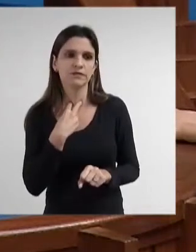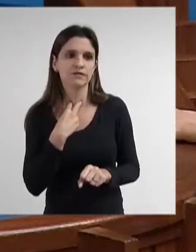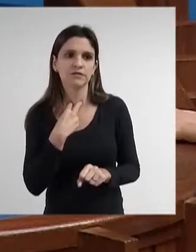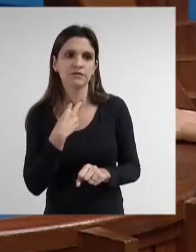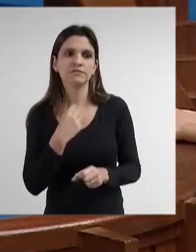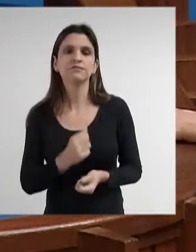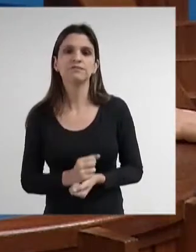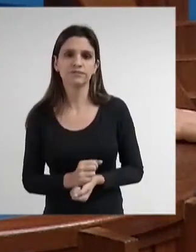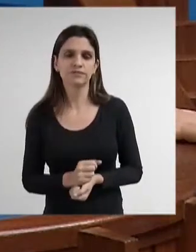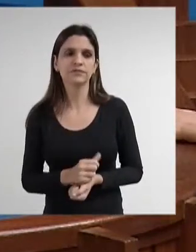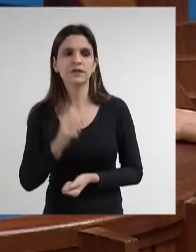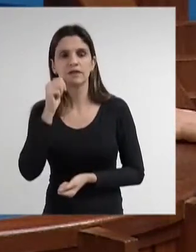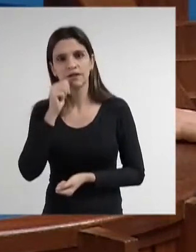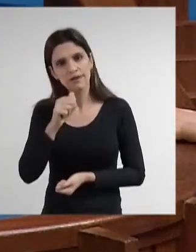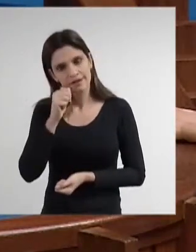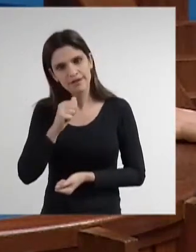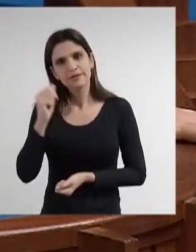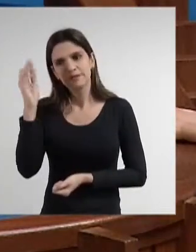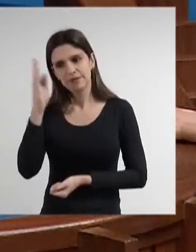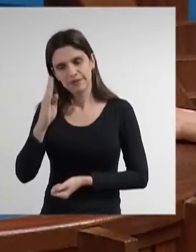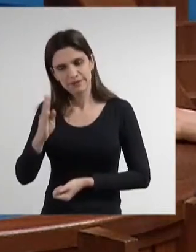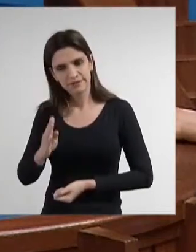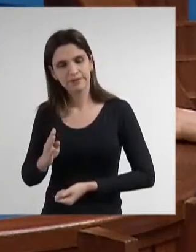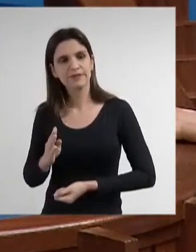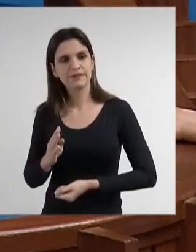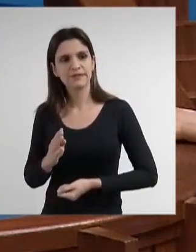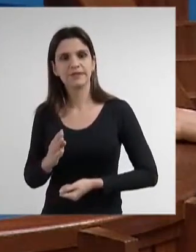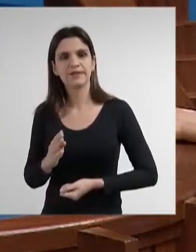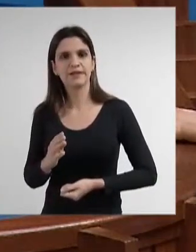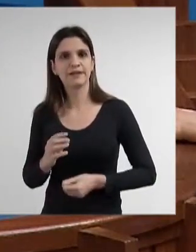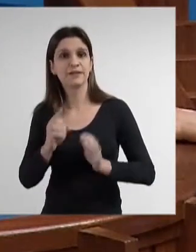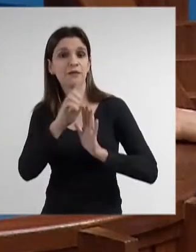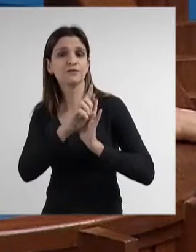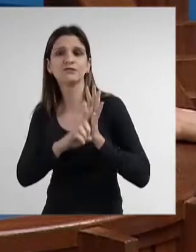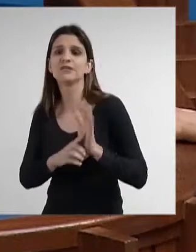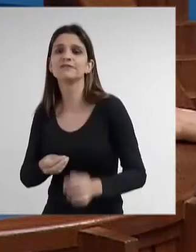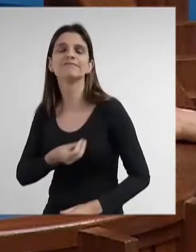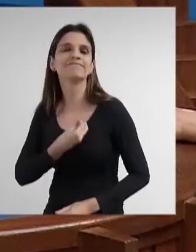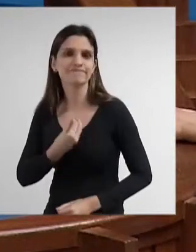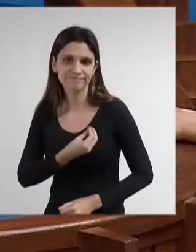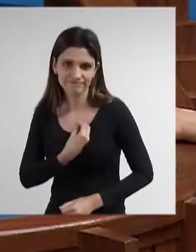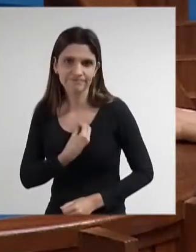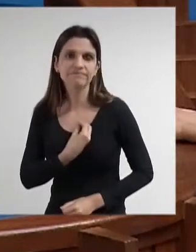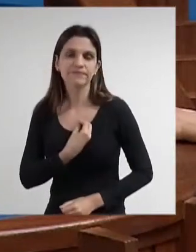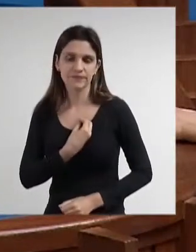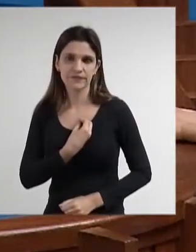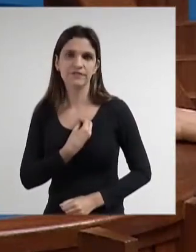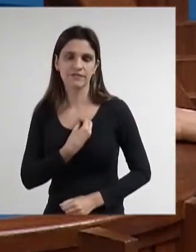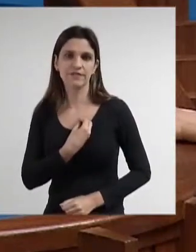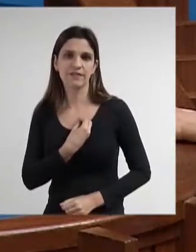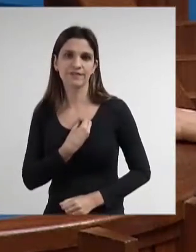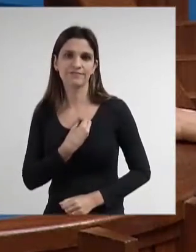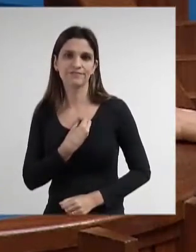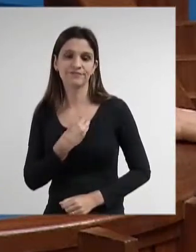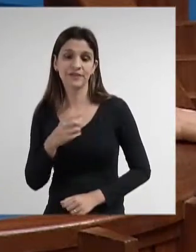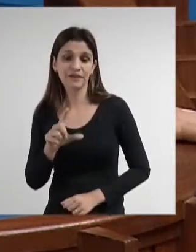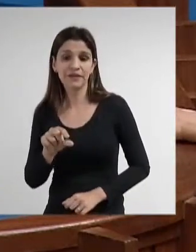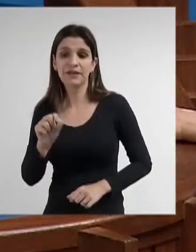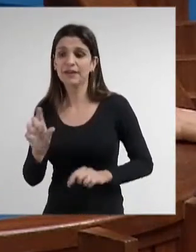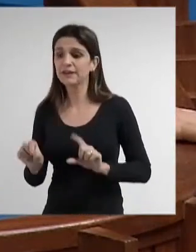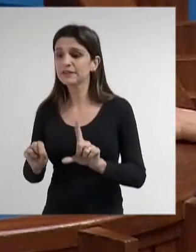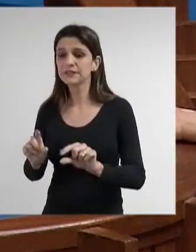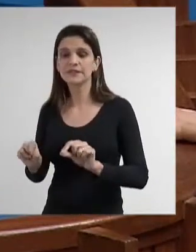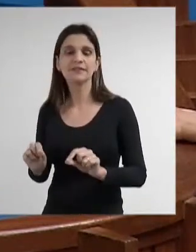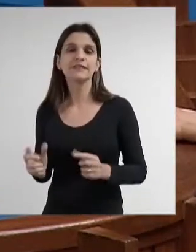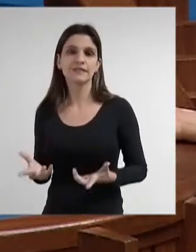mulheres brasileiras, realmente o direito de poder viver com quem queira e, acima de tudo, com a